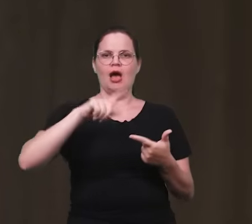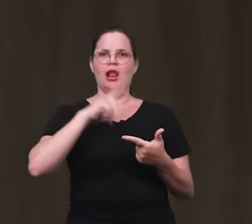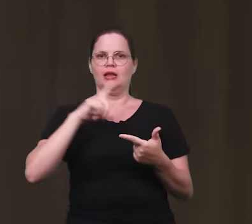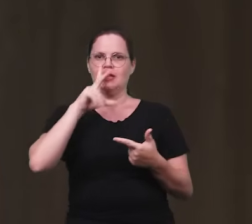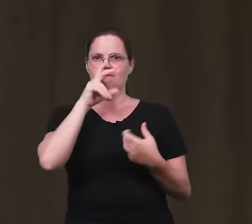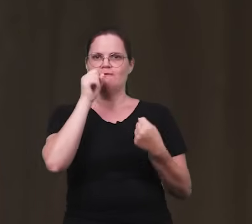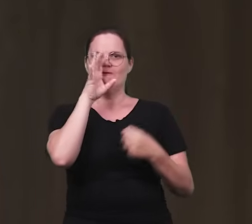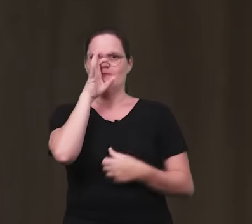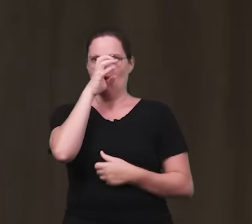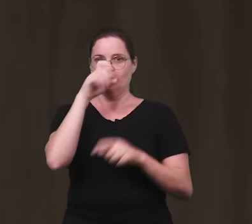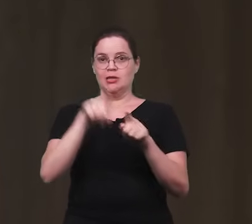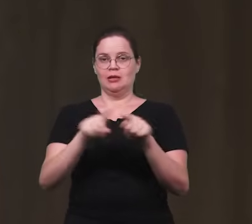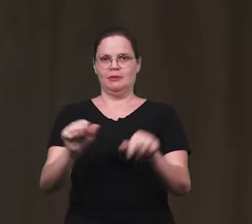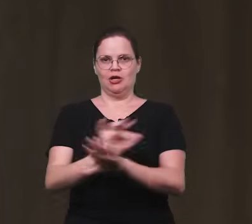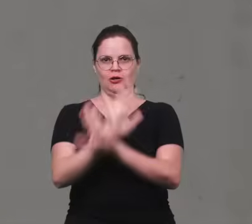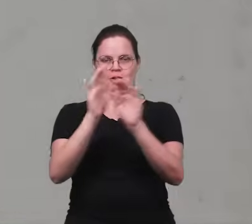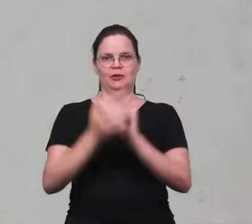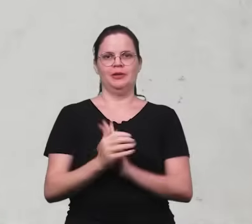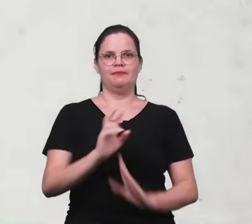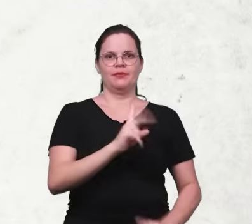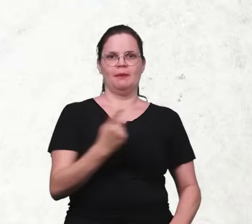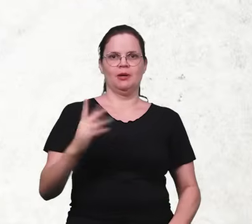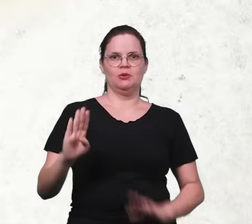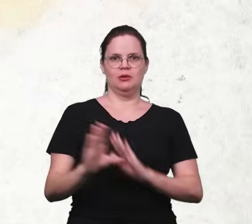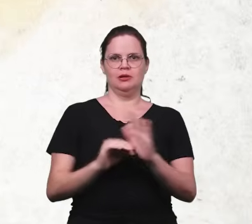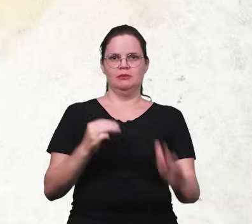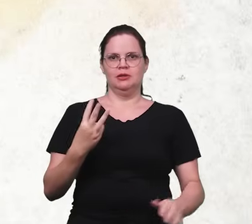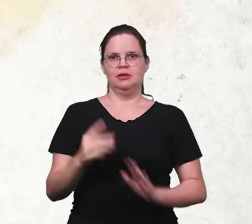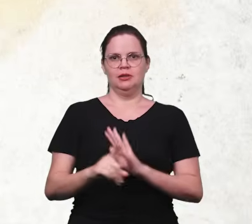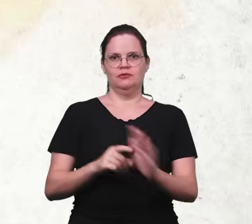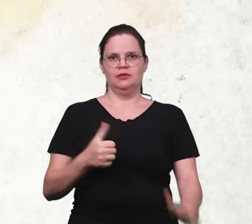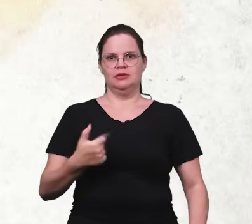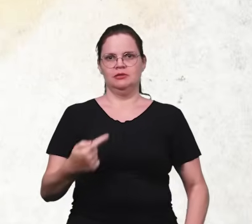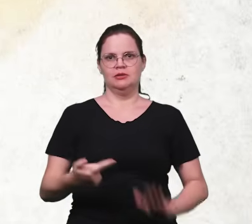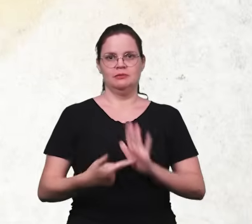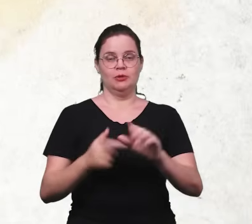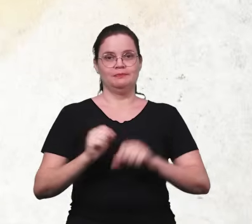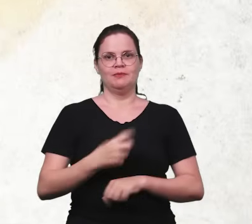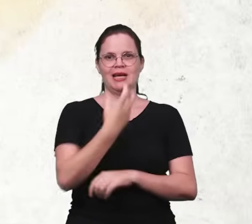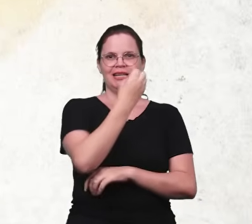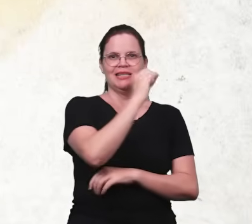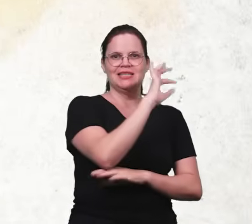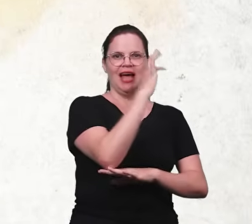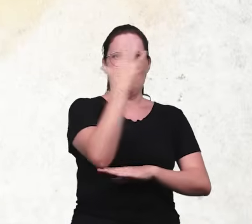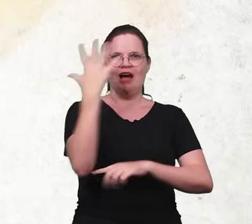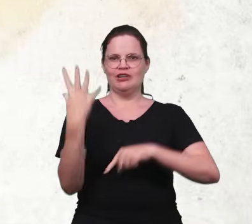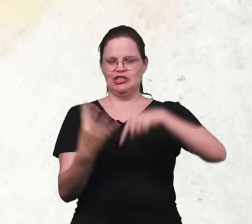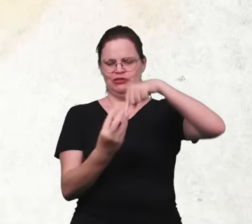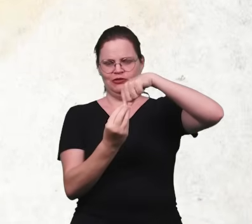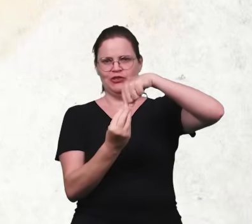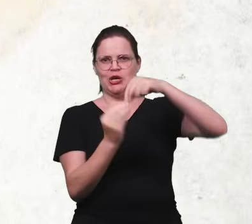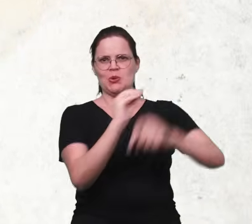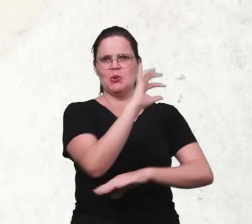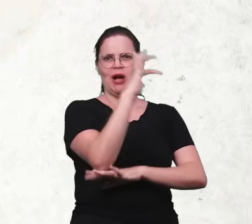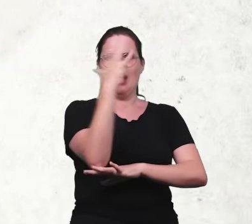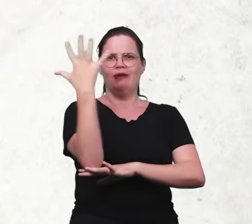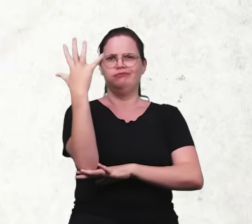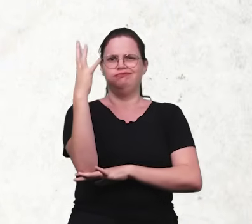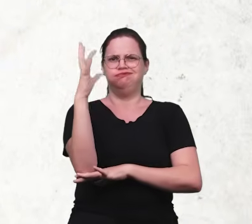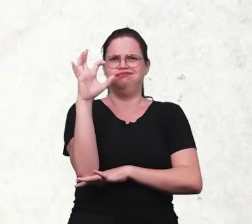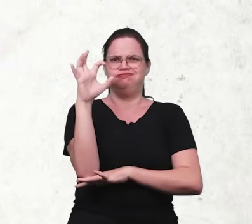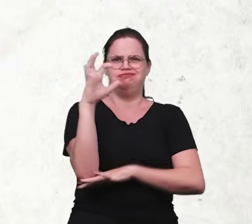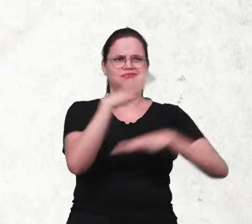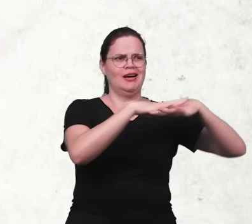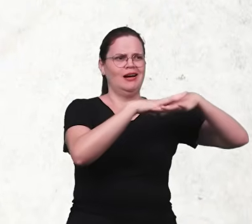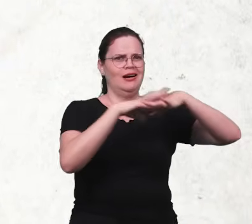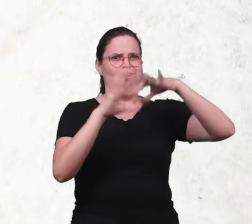3, no versículo 17, vai dizer assim, porquanto, ainda que a figueira não floresça, nem haja fruto na vide, o produto da